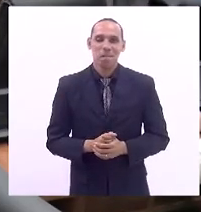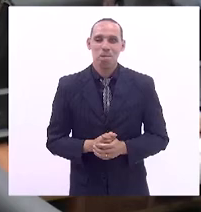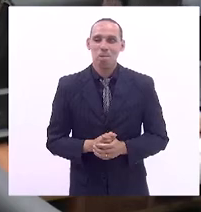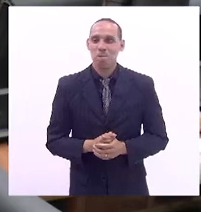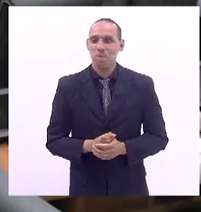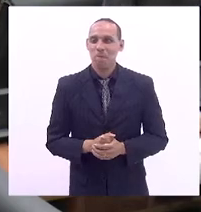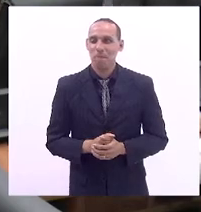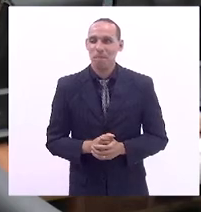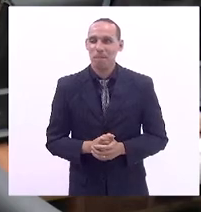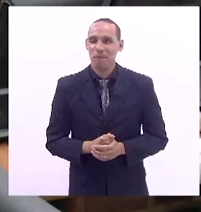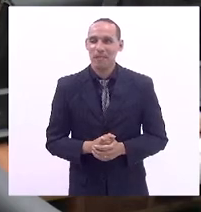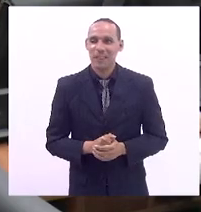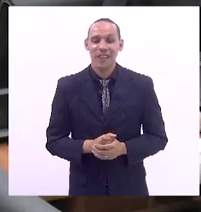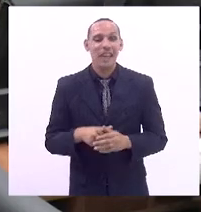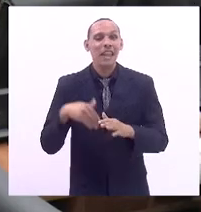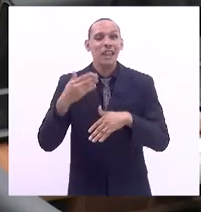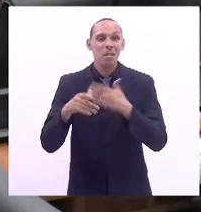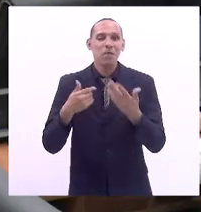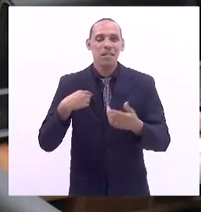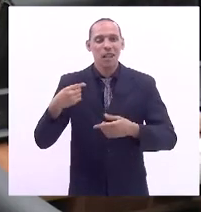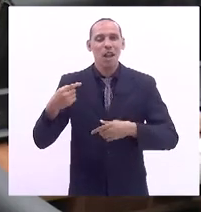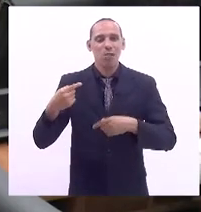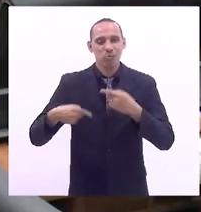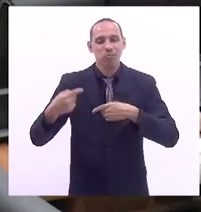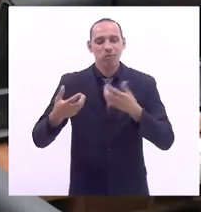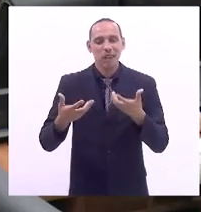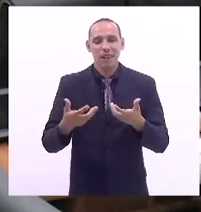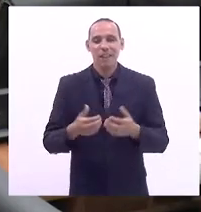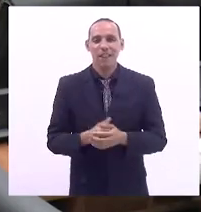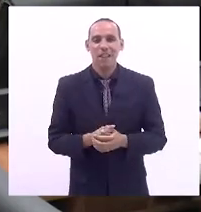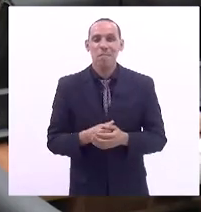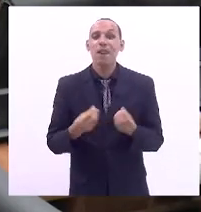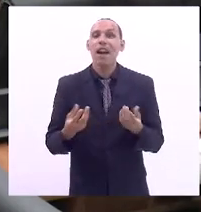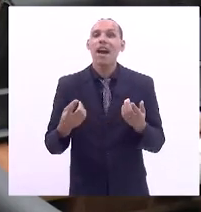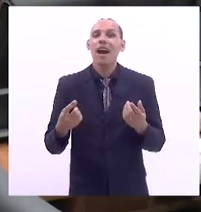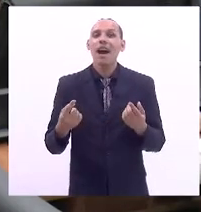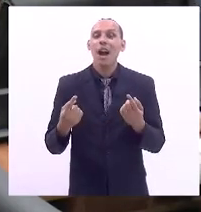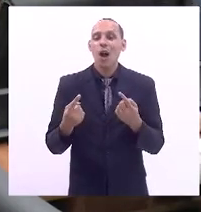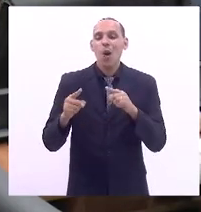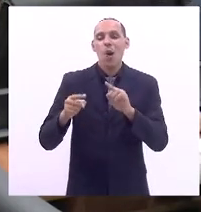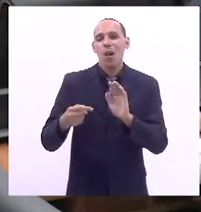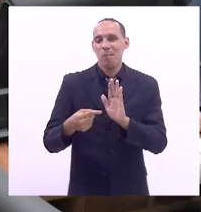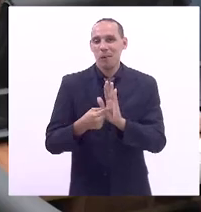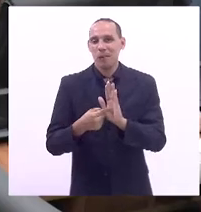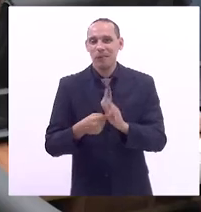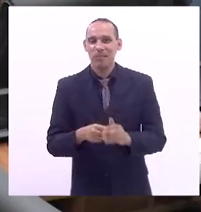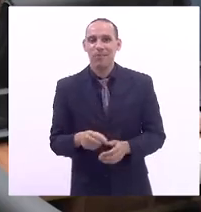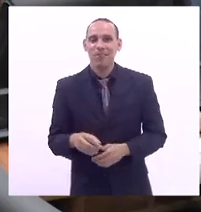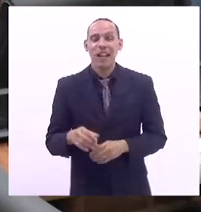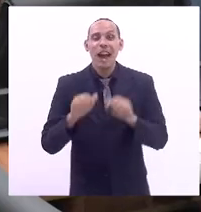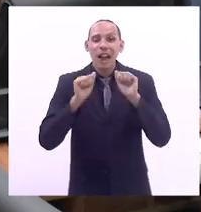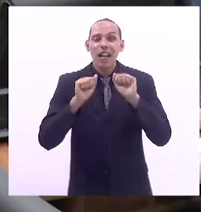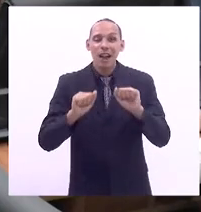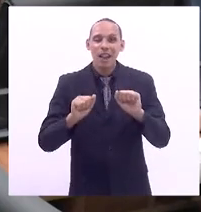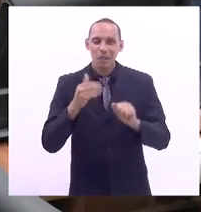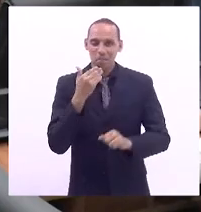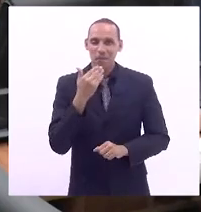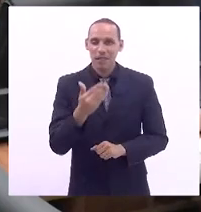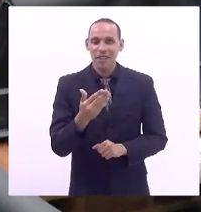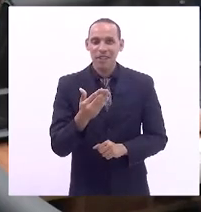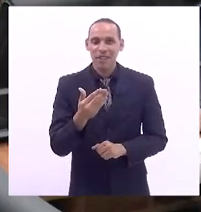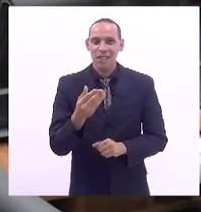e depois dele eu quero discutir também para fazer o contraponto dela eu peço assessoria para que possa